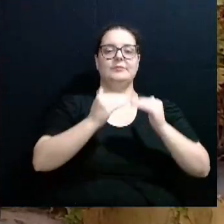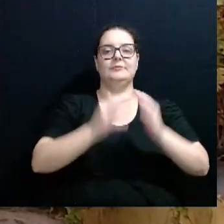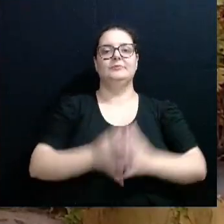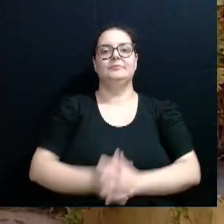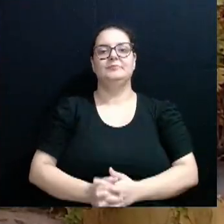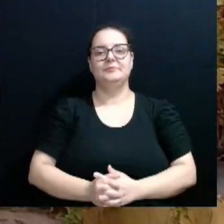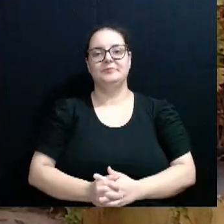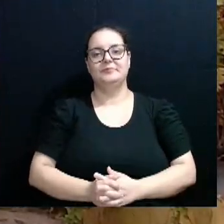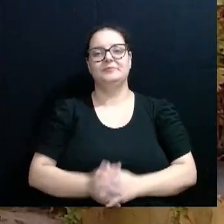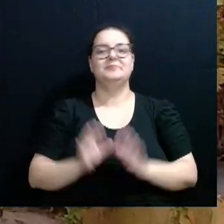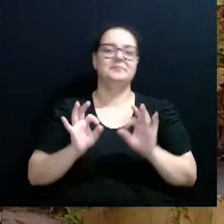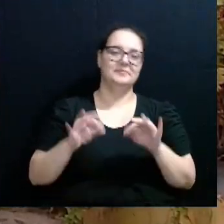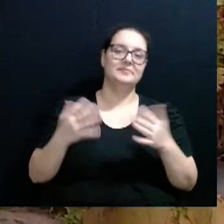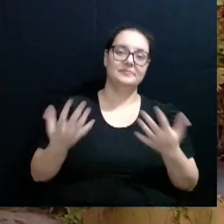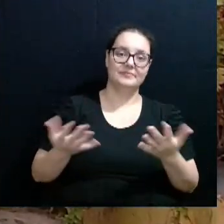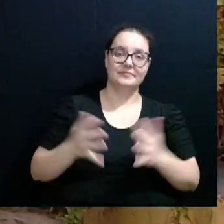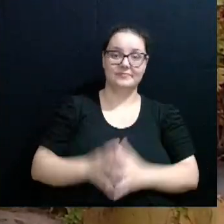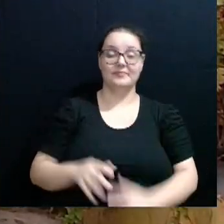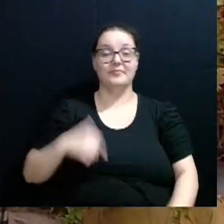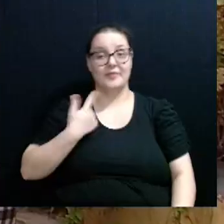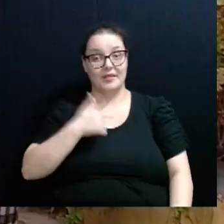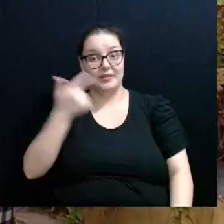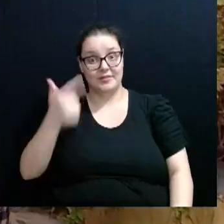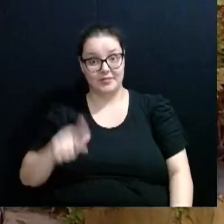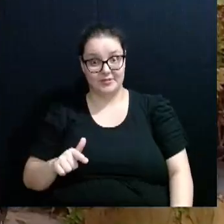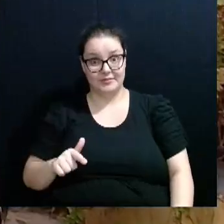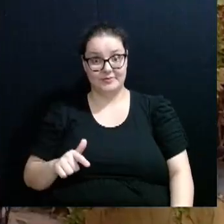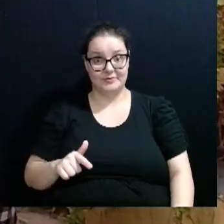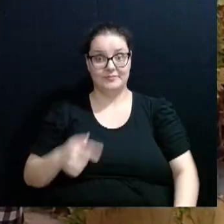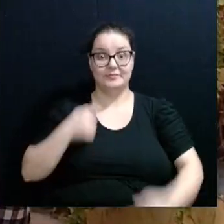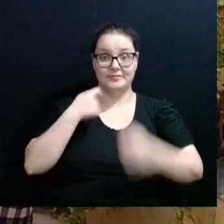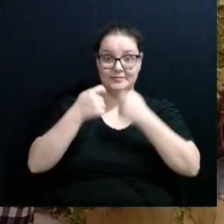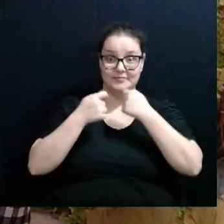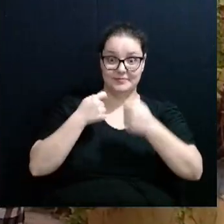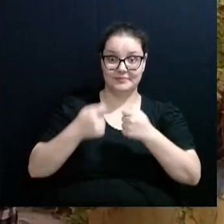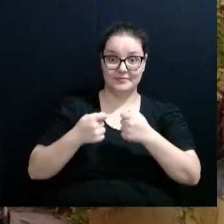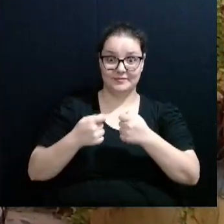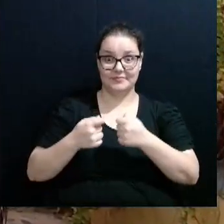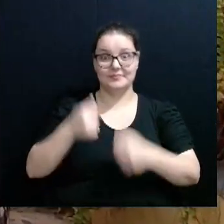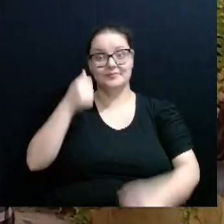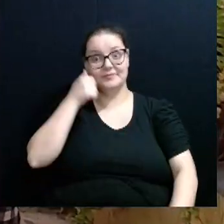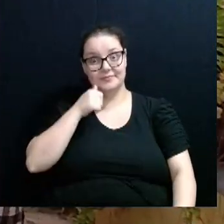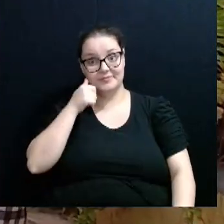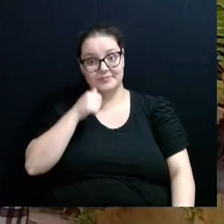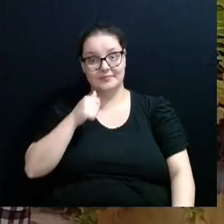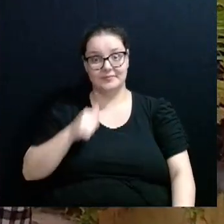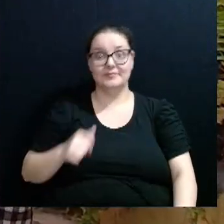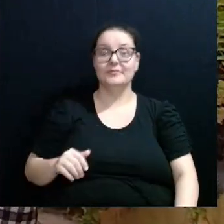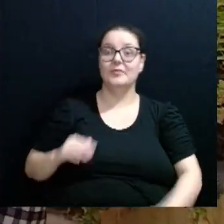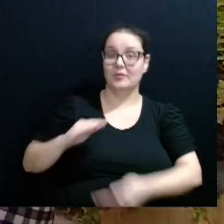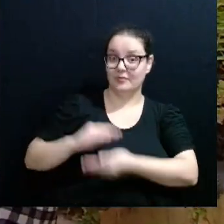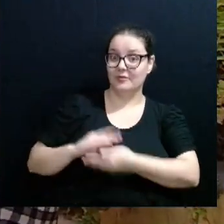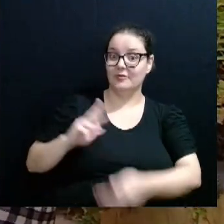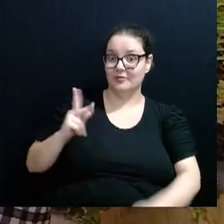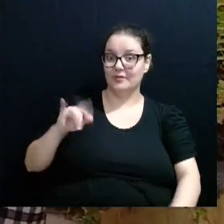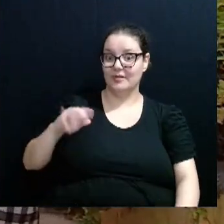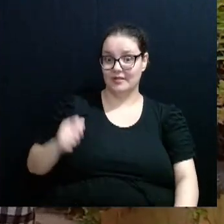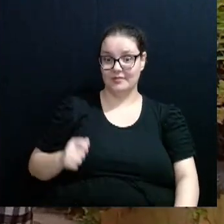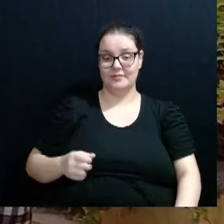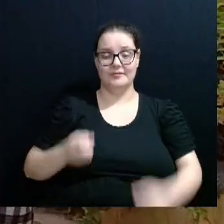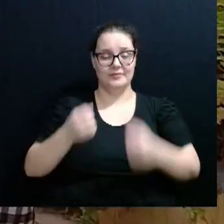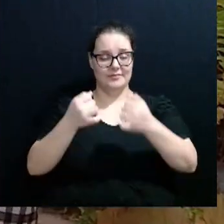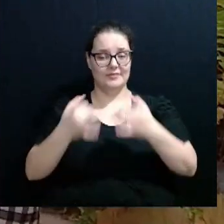certo, então. A gente continua, então, com a entrevista e com essas mulheres do Funduage explicando um pouquinho mais sobre